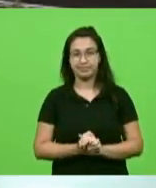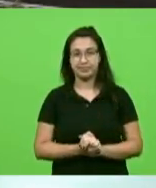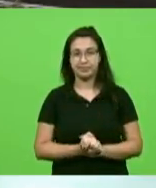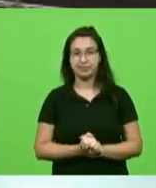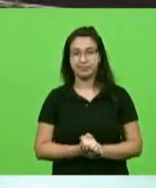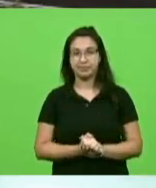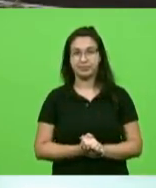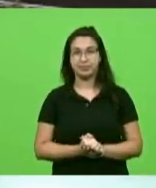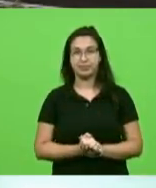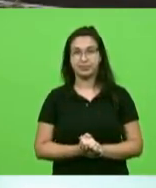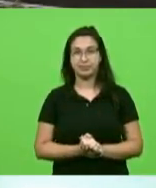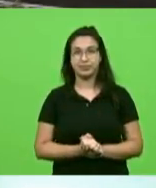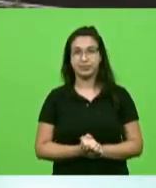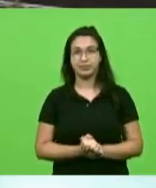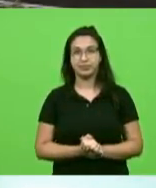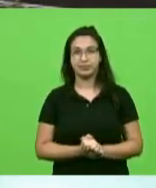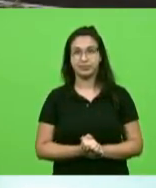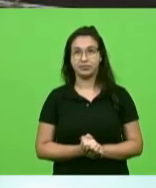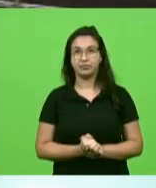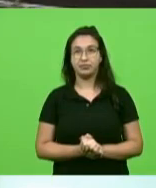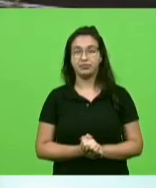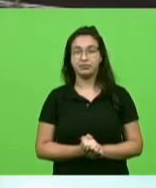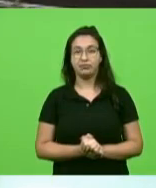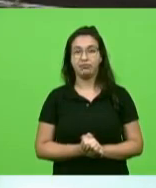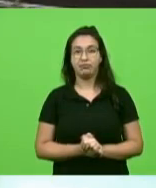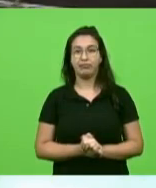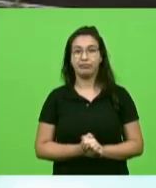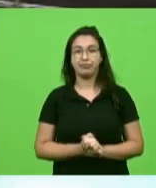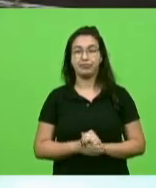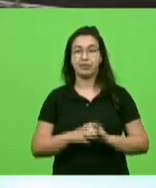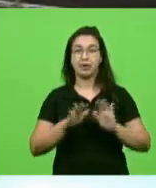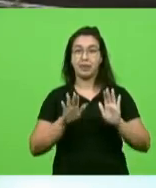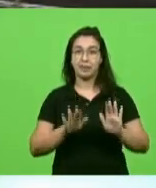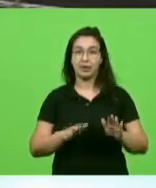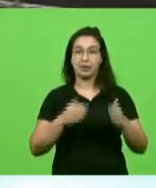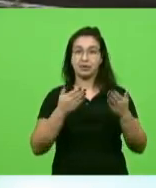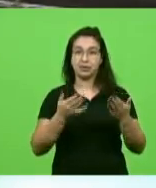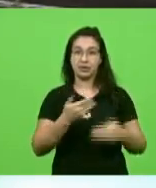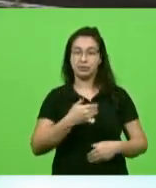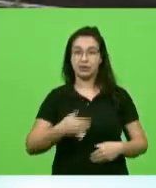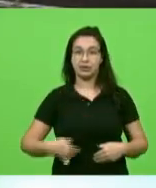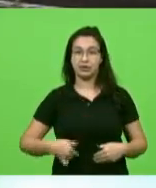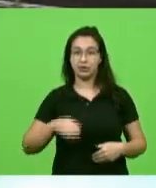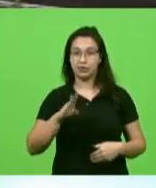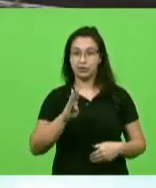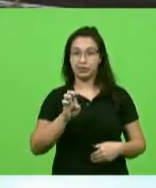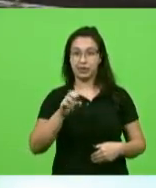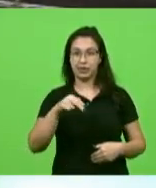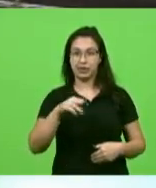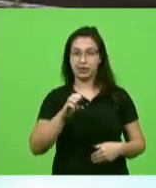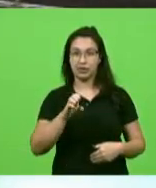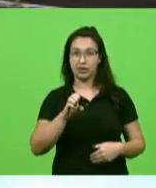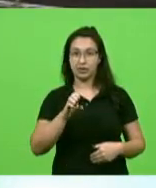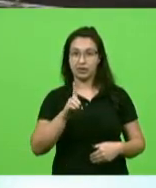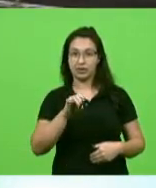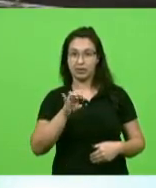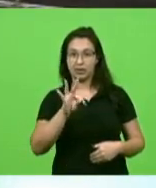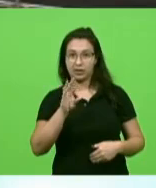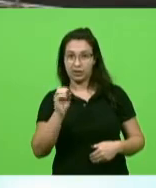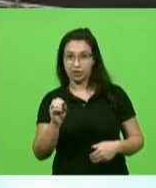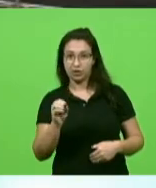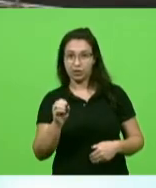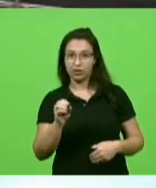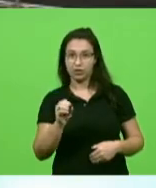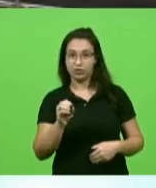G1 e mesmo diante da negativa do ministro Benedito Gonçalves e e é quanto